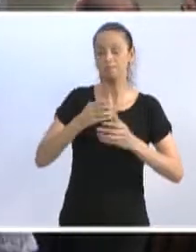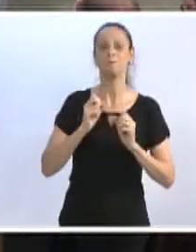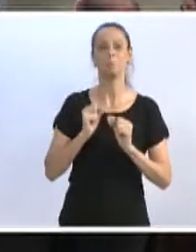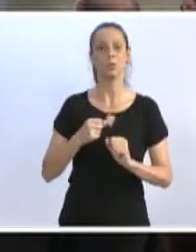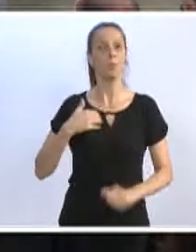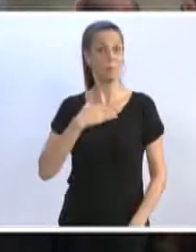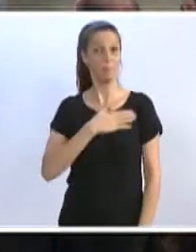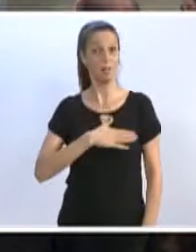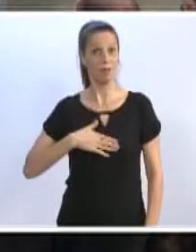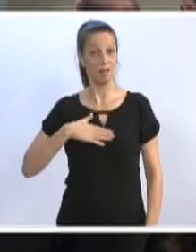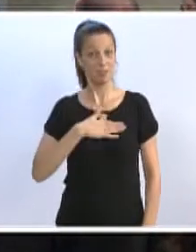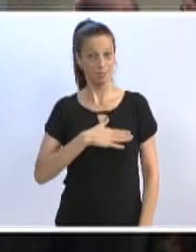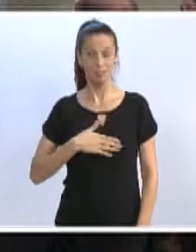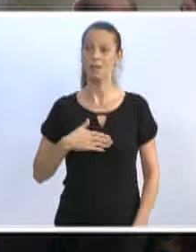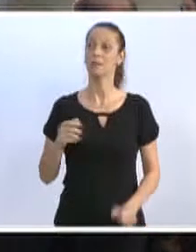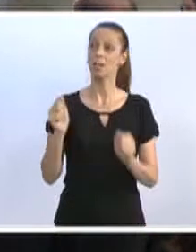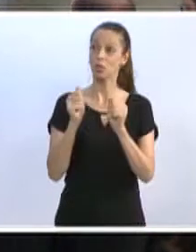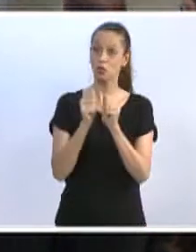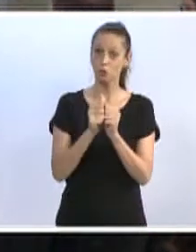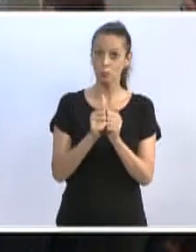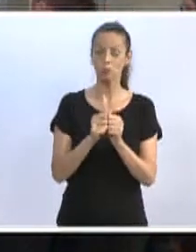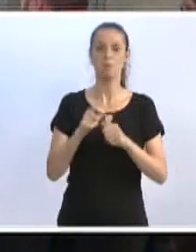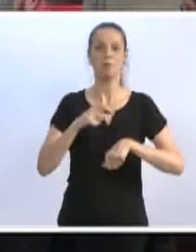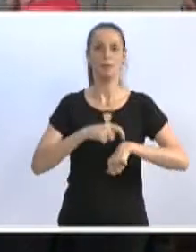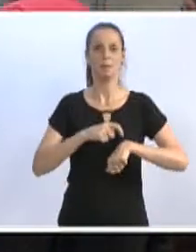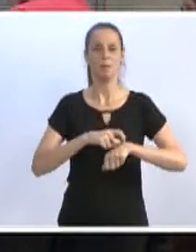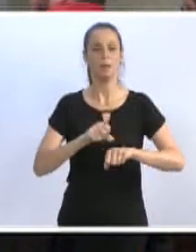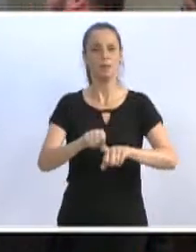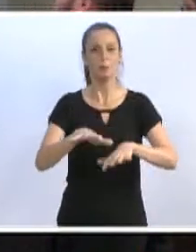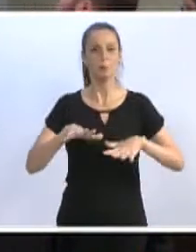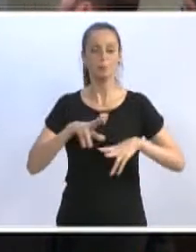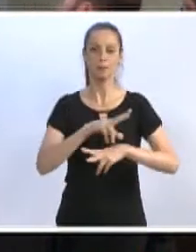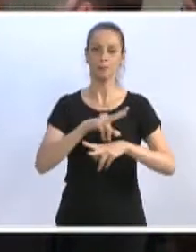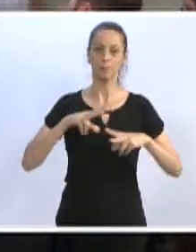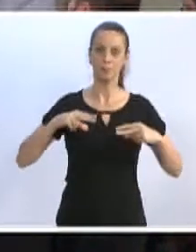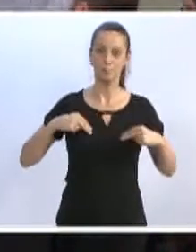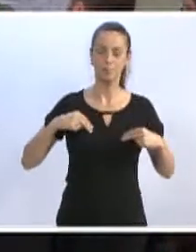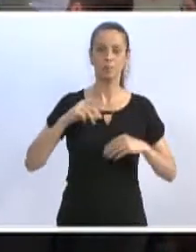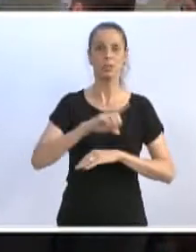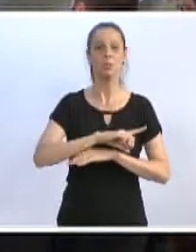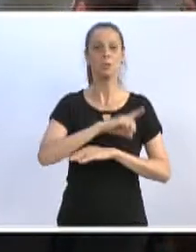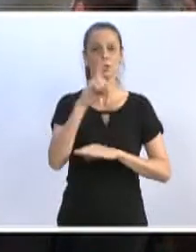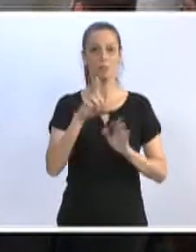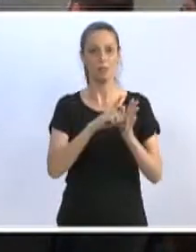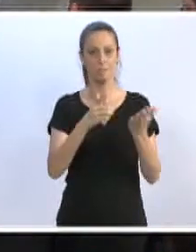tê-lo também nesta sessão solene em homenagem ao Dia da Bíblia.